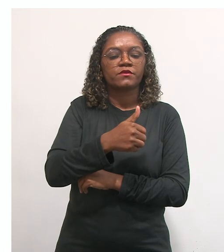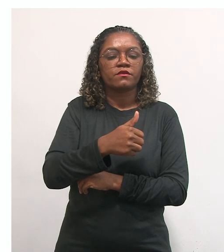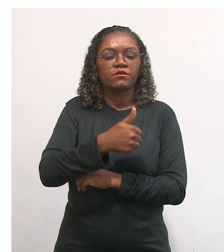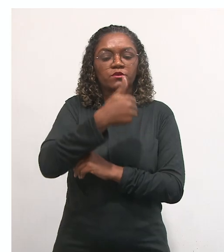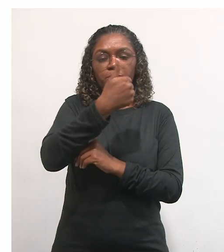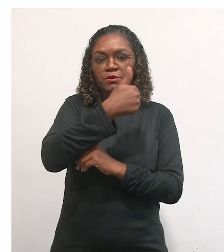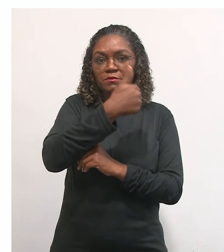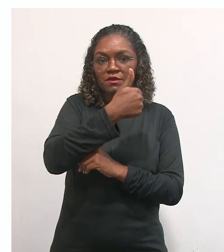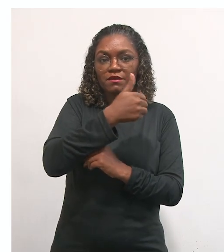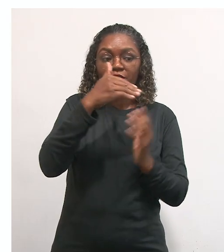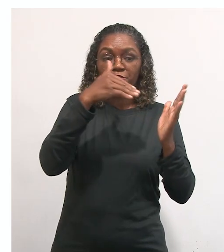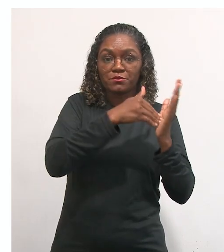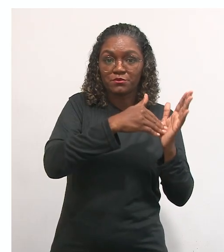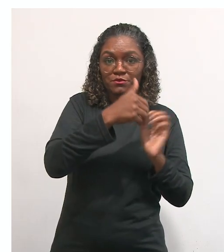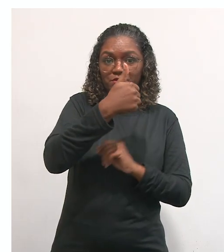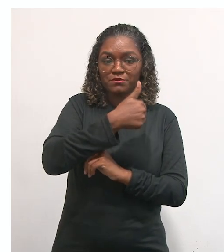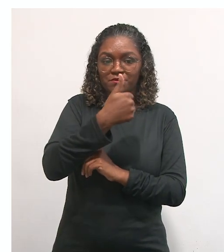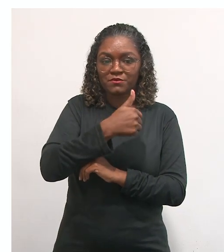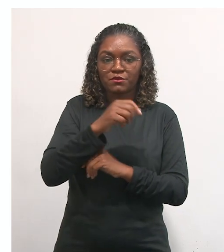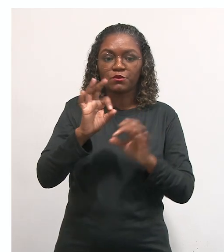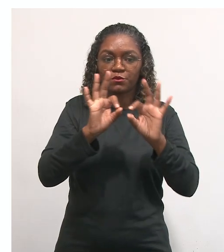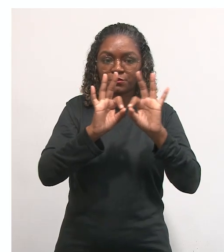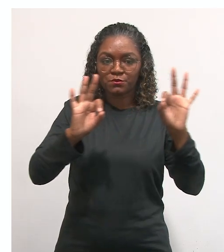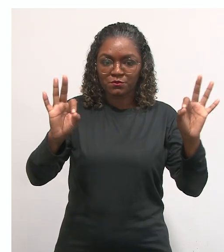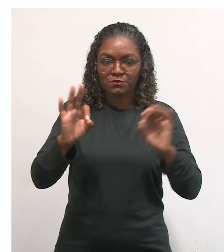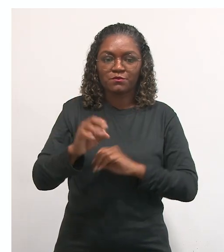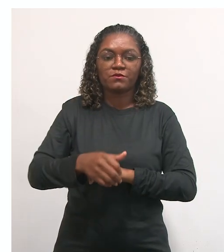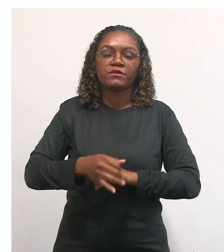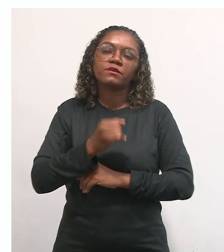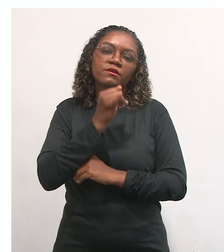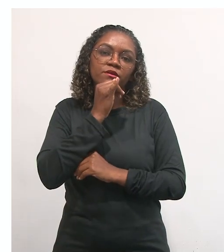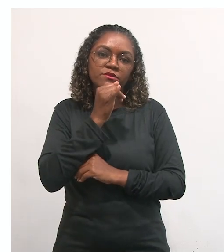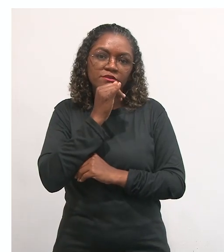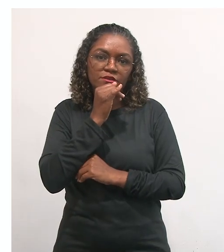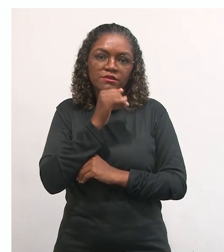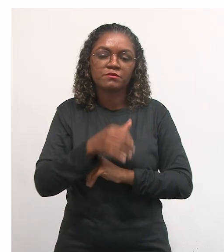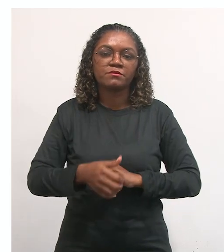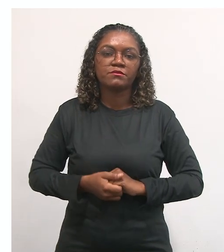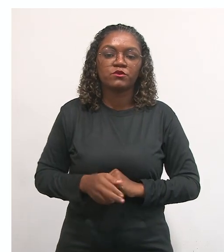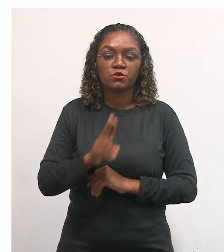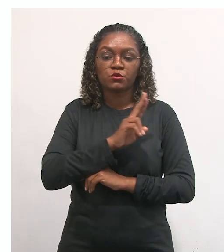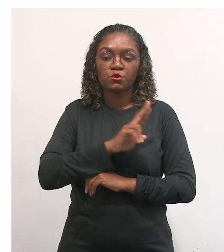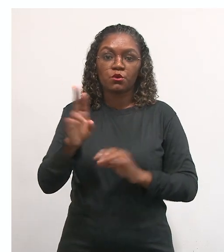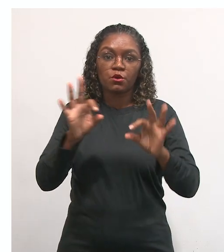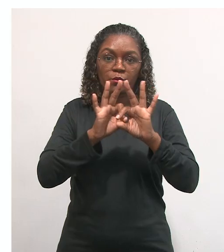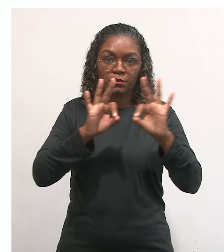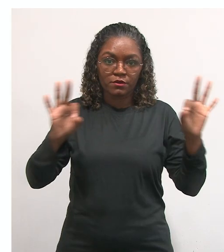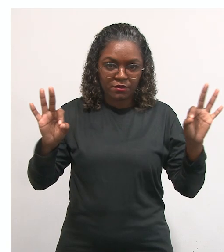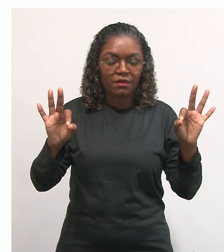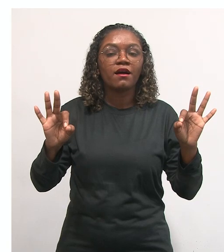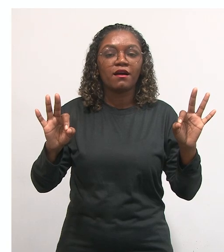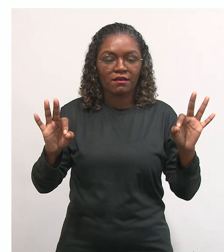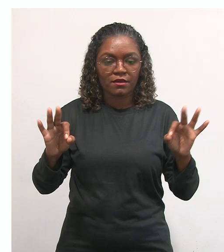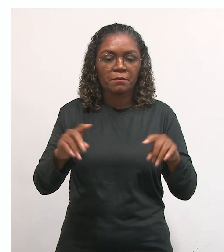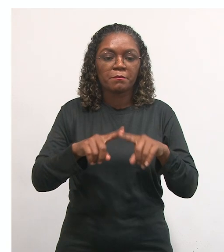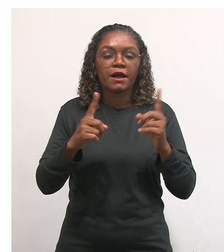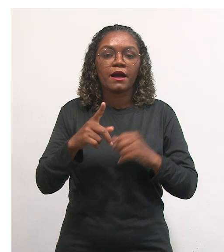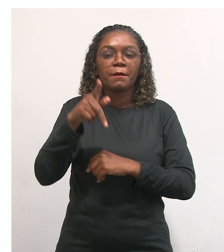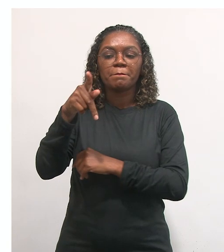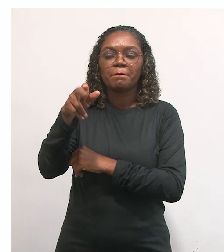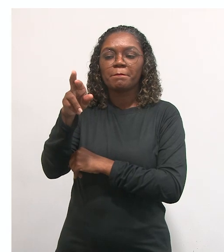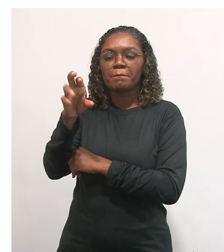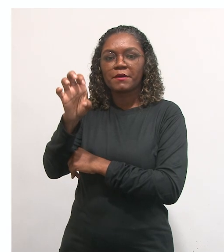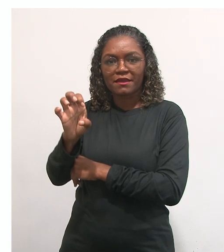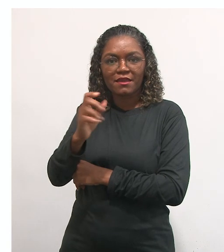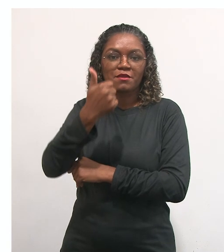porque nome gente não é o primeiro nome nome é o todo nome é por exemplo Maria de Souza Silva é o meu nome Então qual é o seu